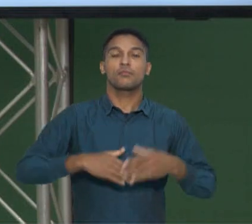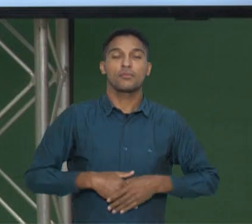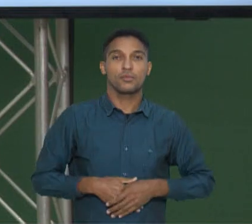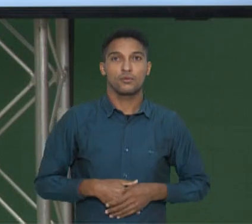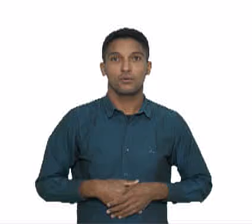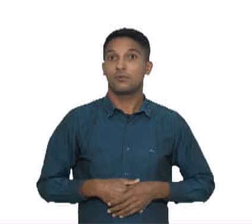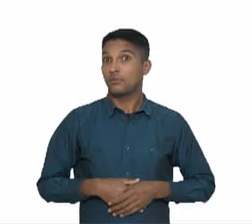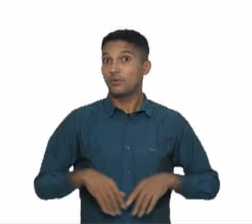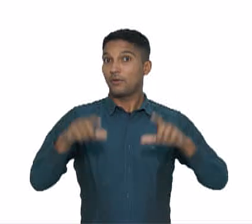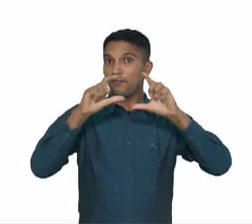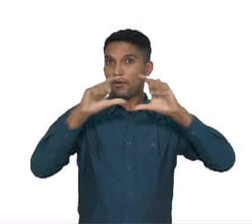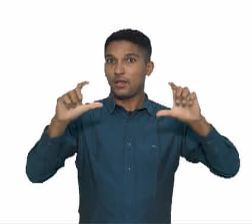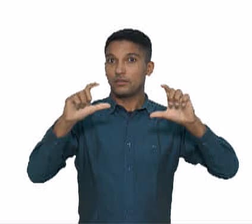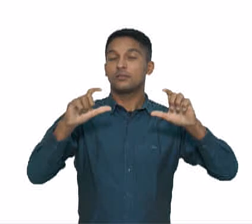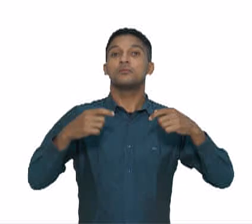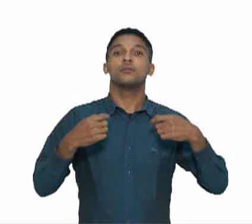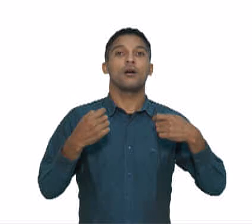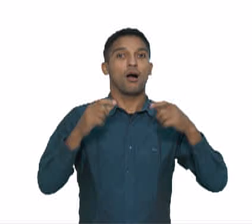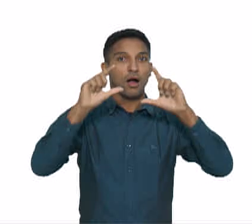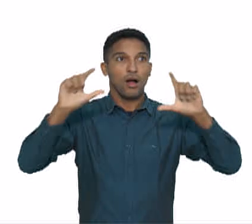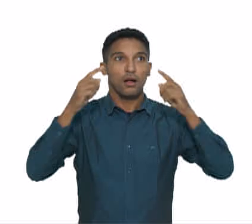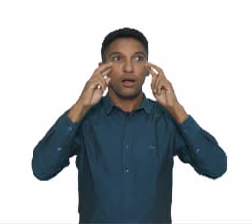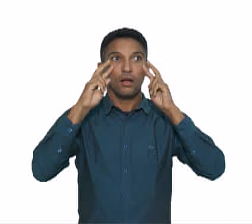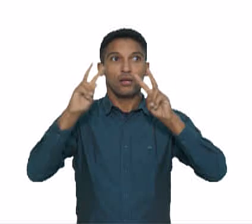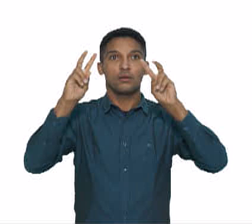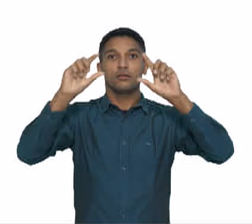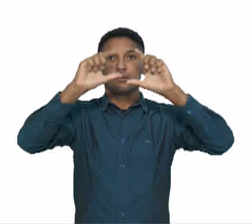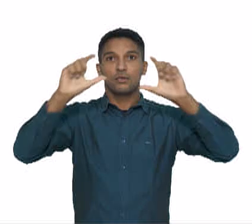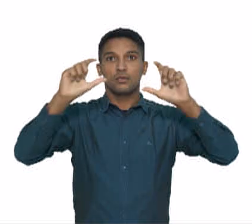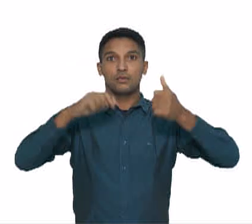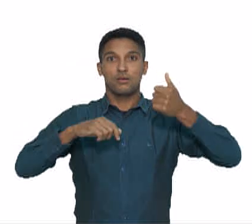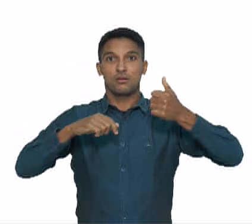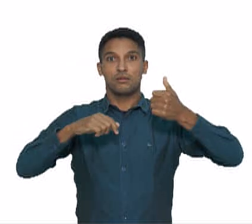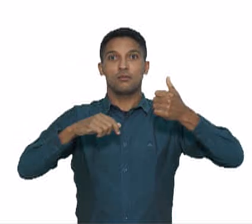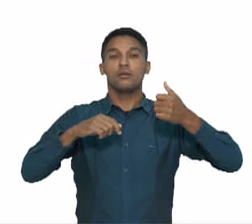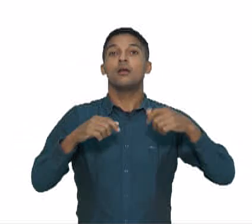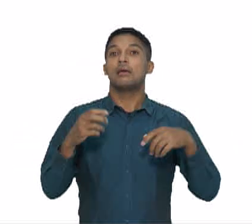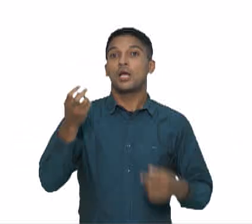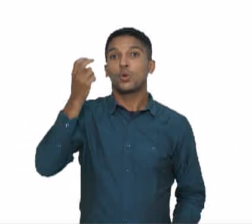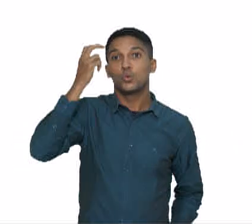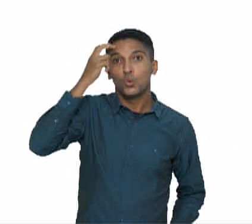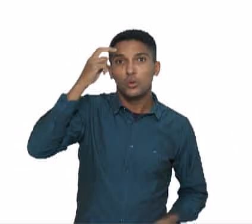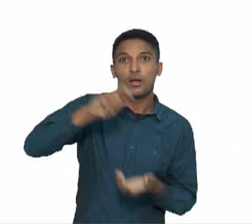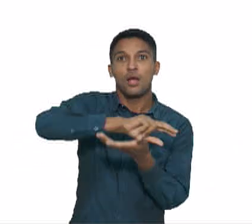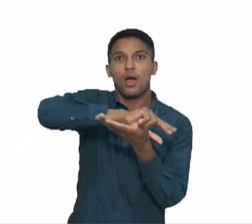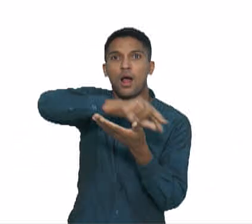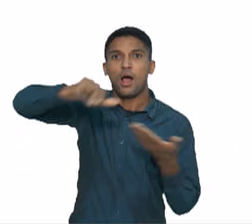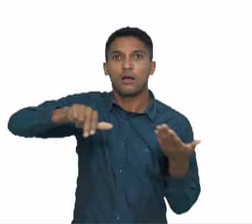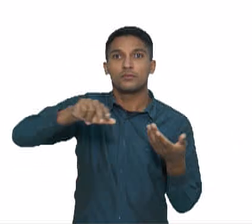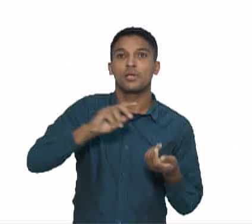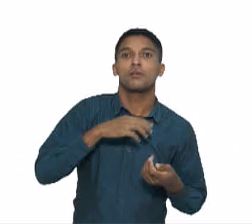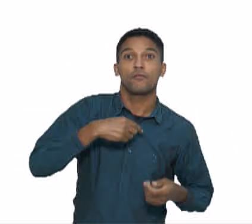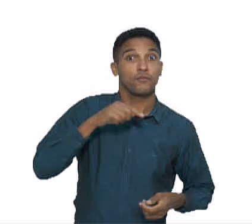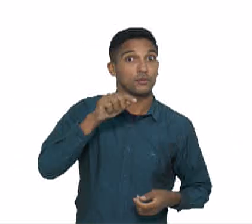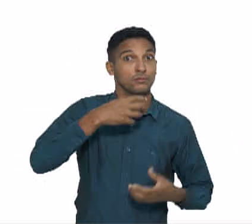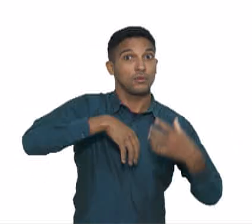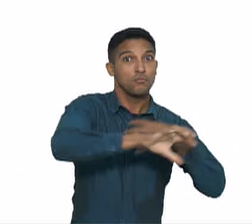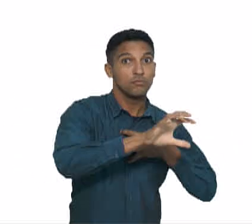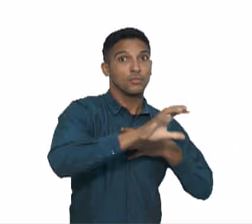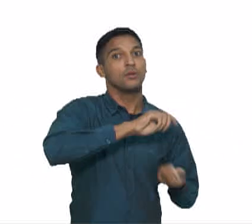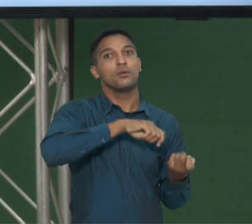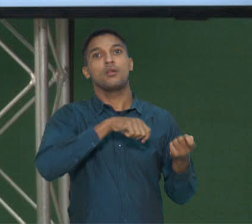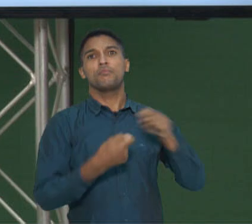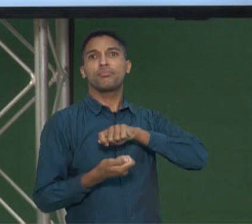frase. Debes adaptar-te a las distintas culturas e a las tendências de cada país. Es decir